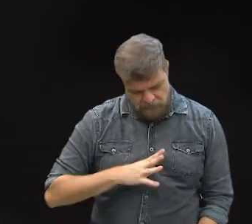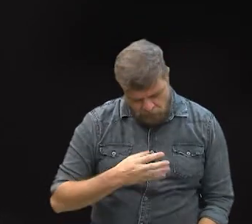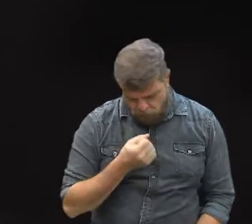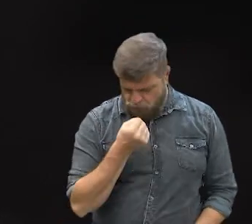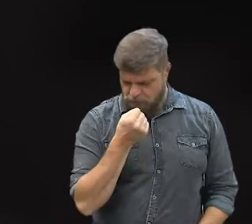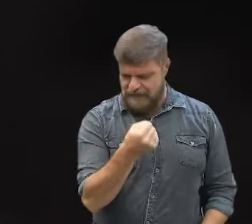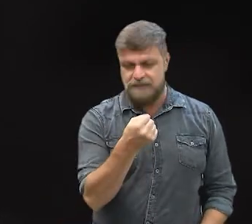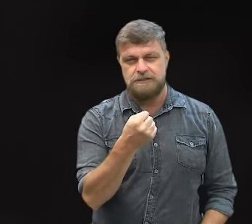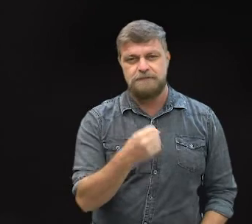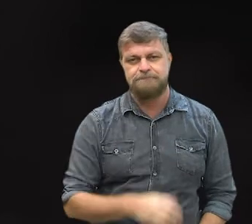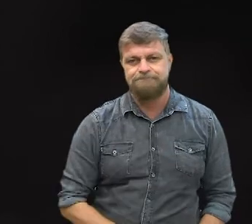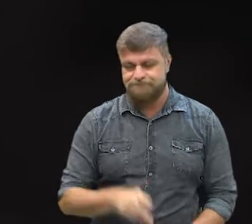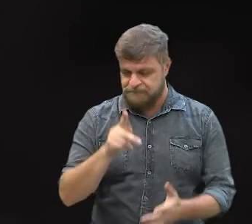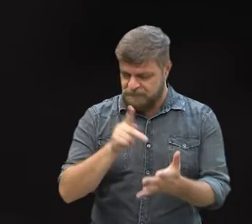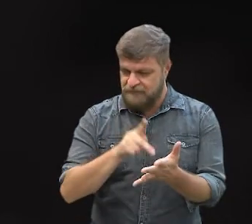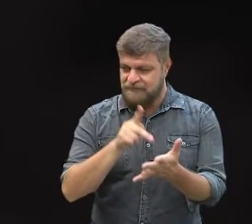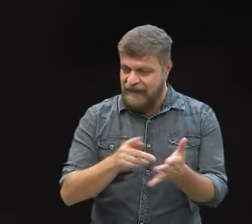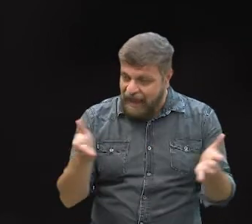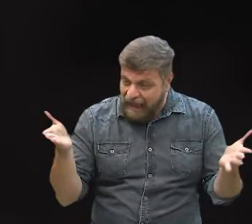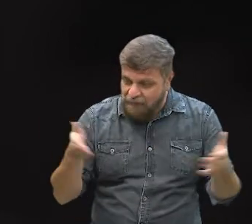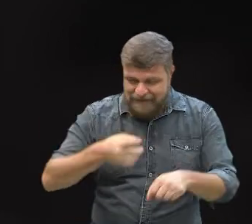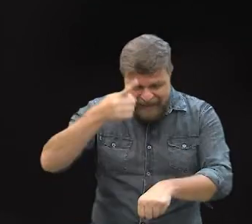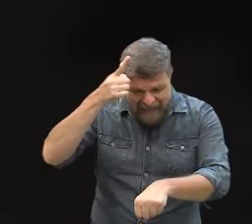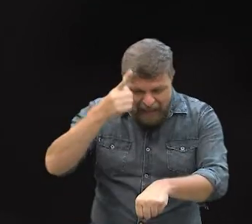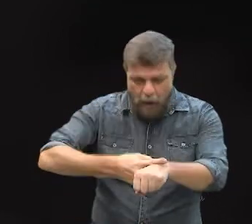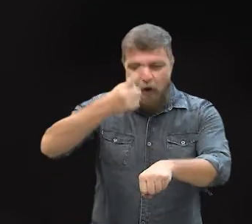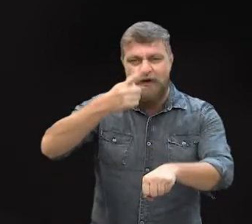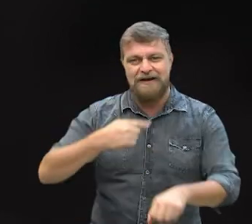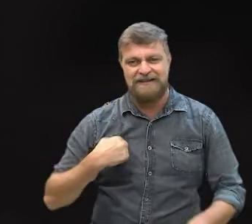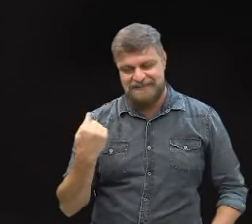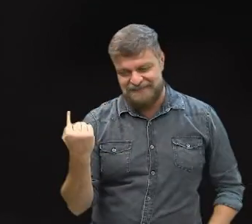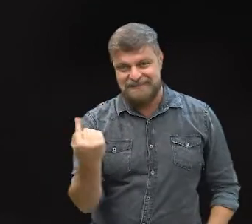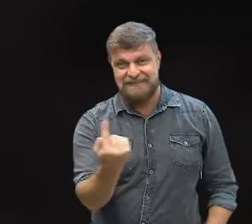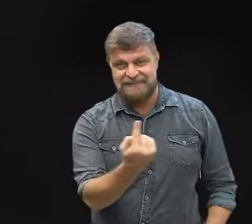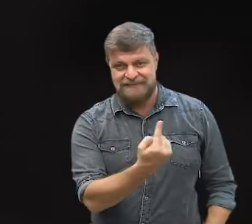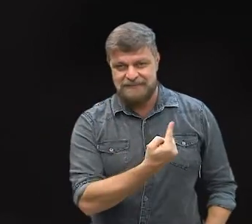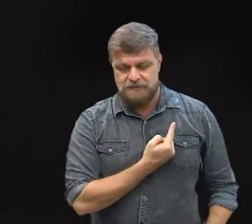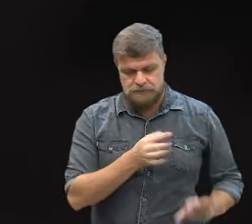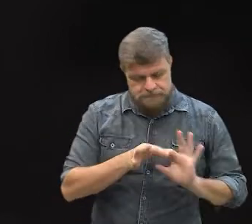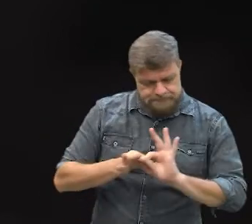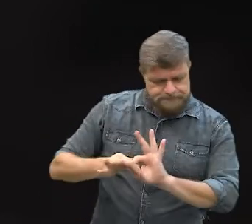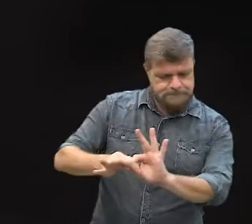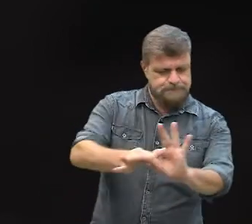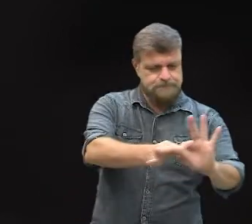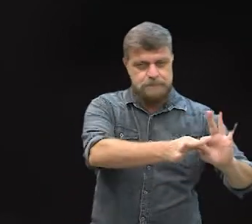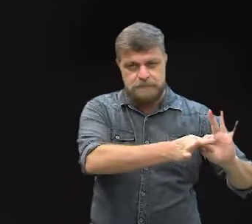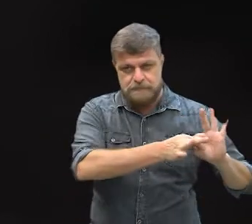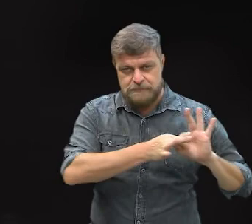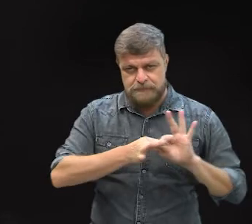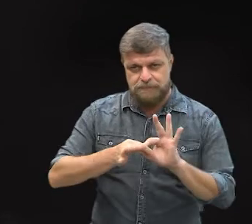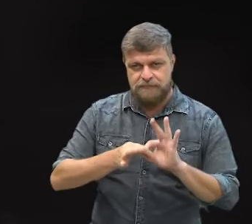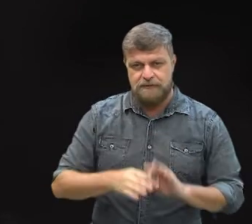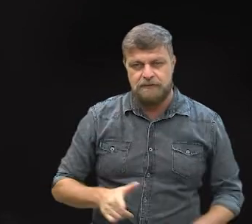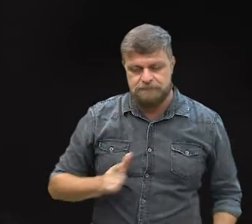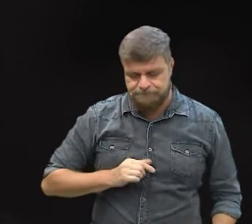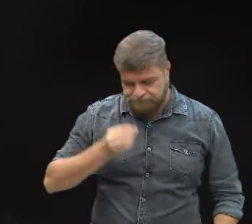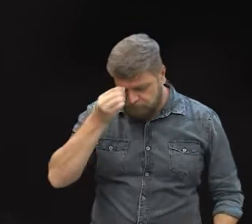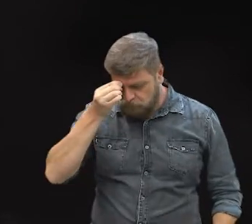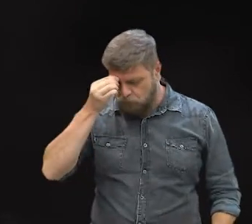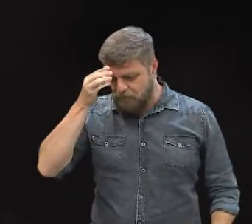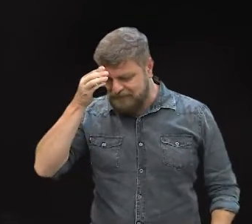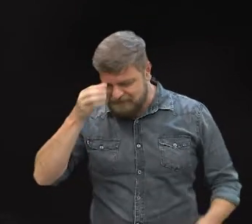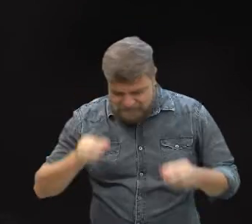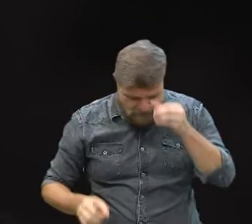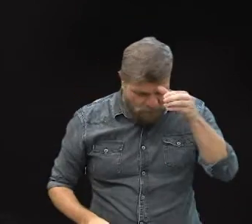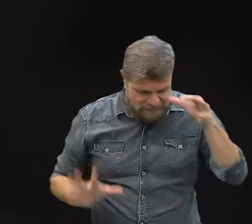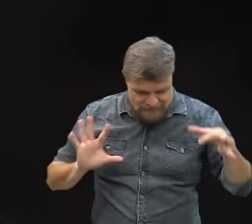coragem, né? Realmente agora é a hora da gente se reunir, se juntar conhecimento